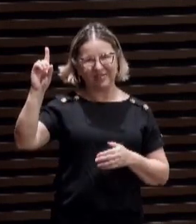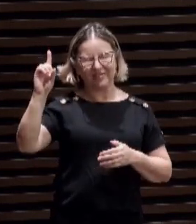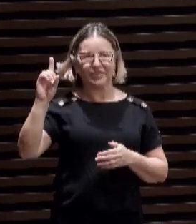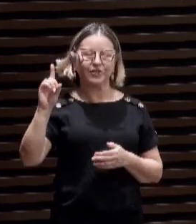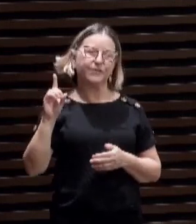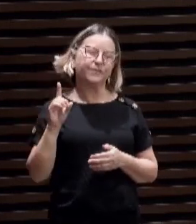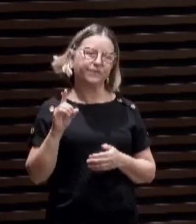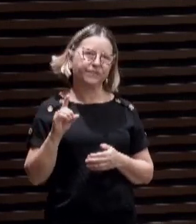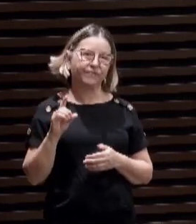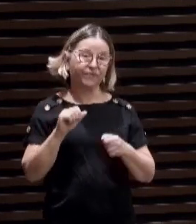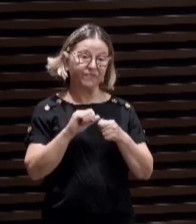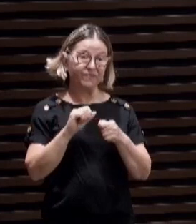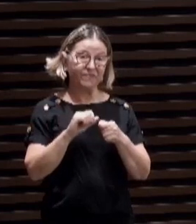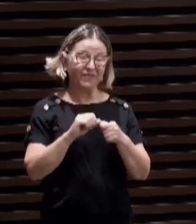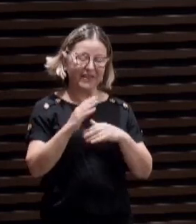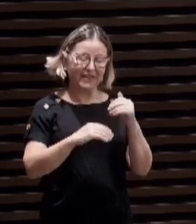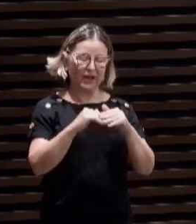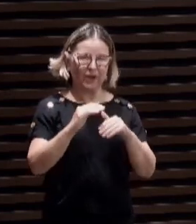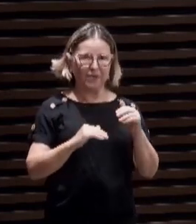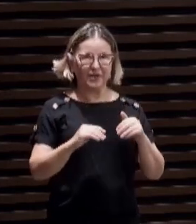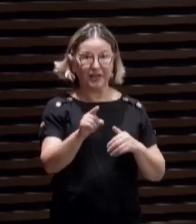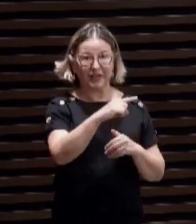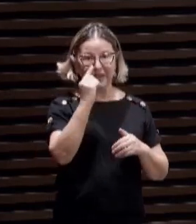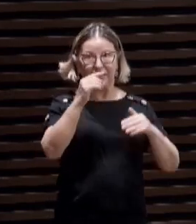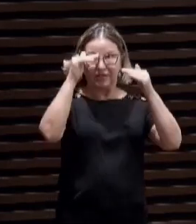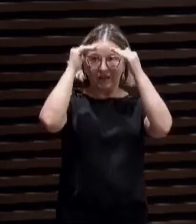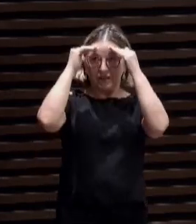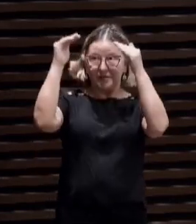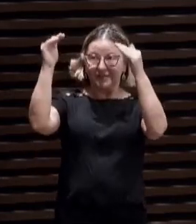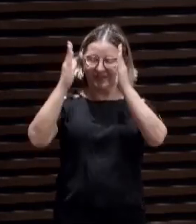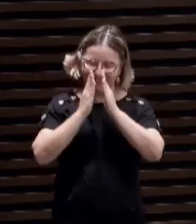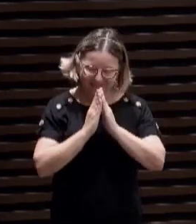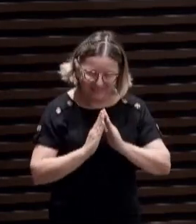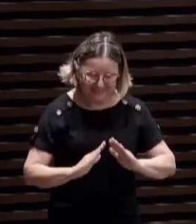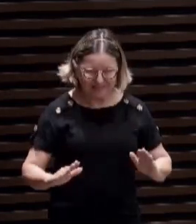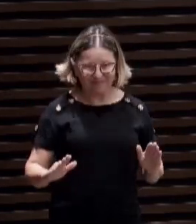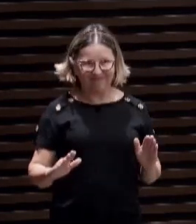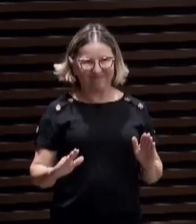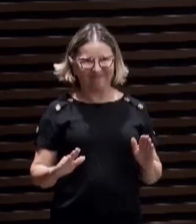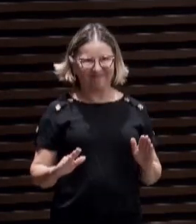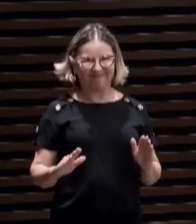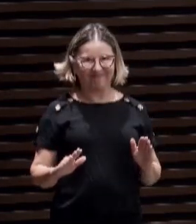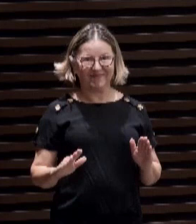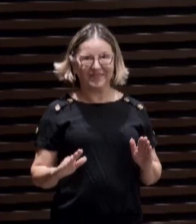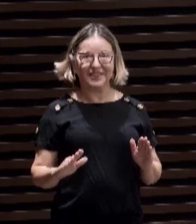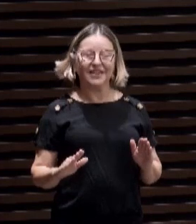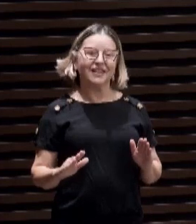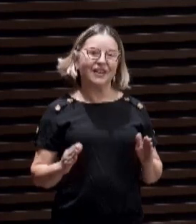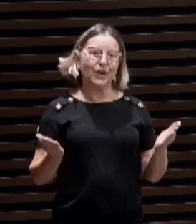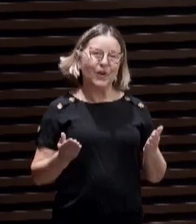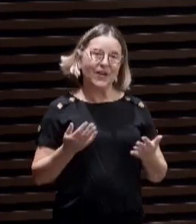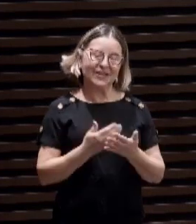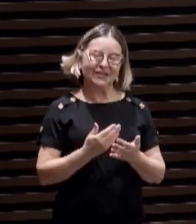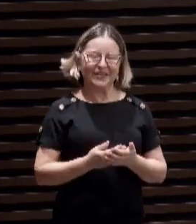e nós respondemos com obediência e adoração, é que nós vamos falar hoje. Então vamos ao texto